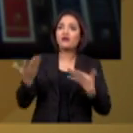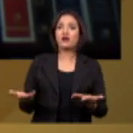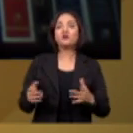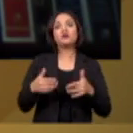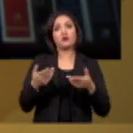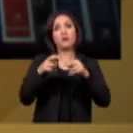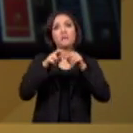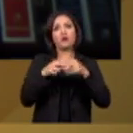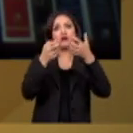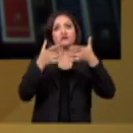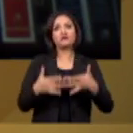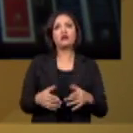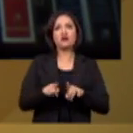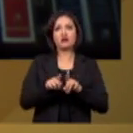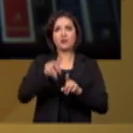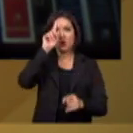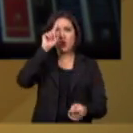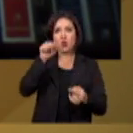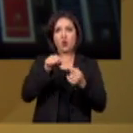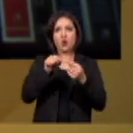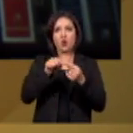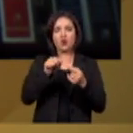e acolhedora